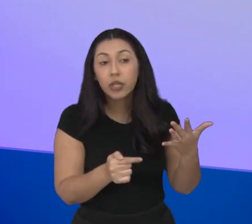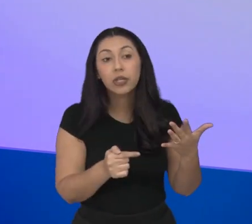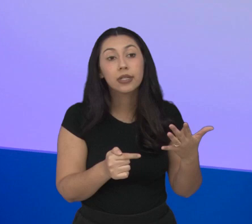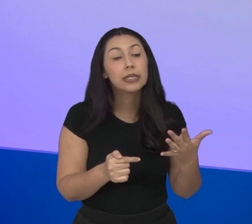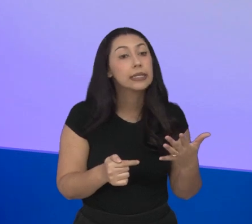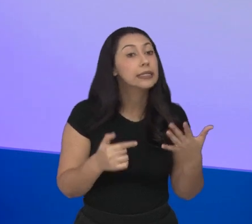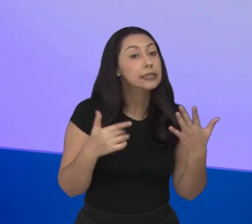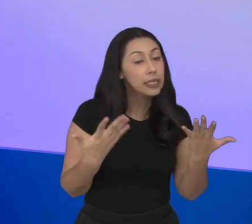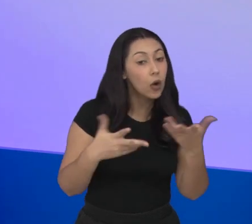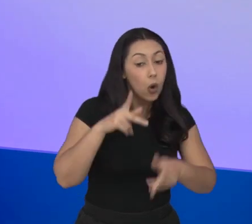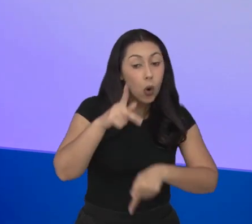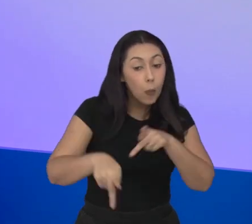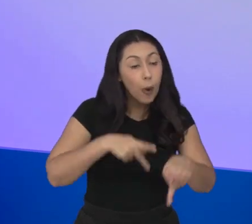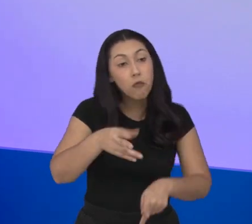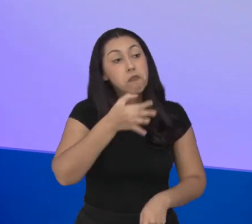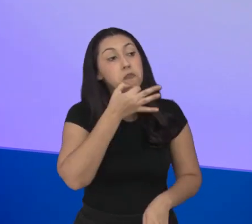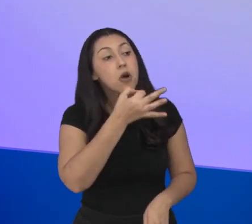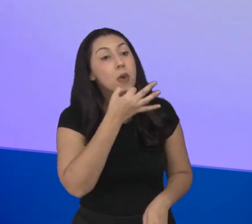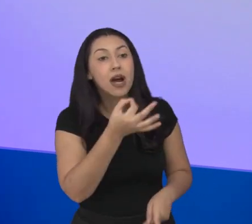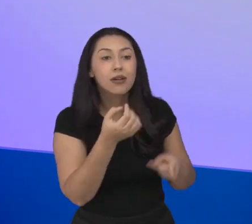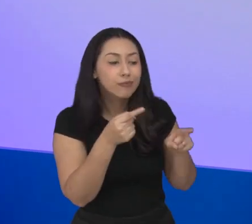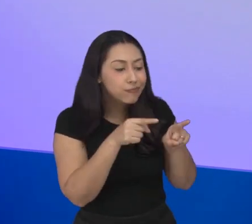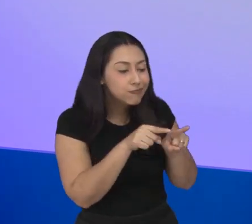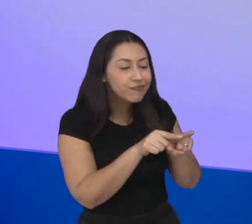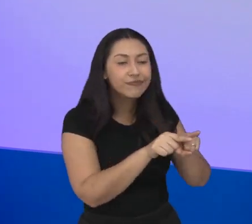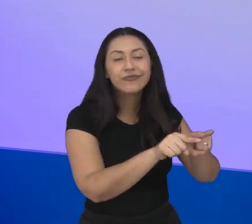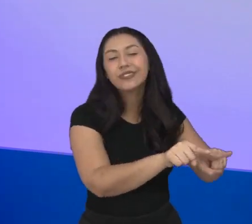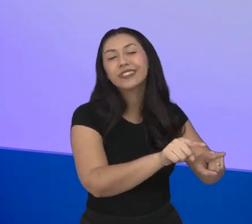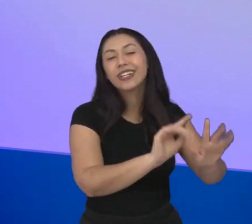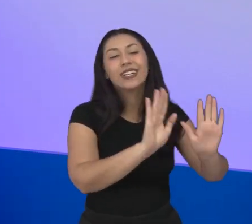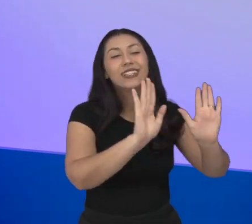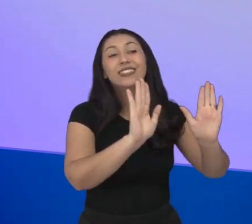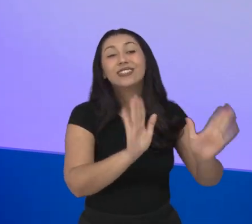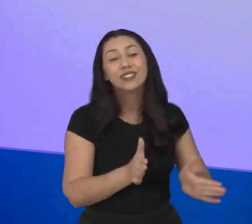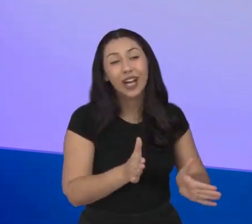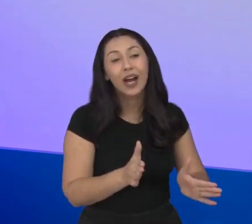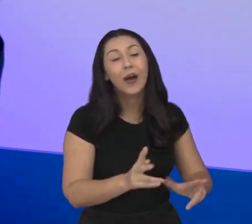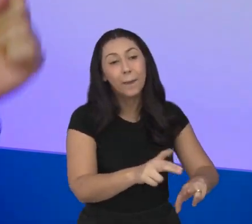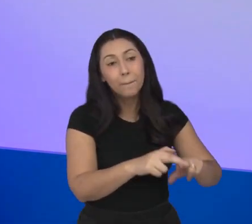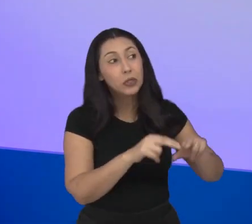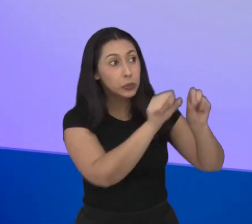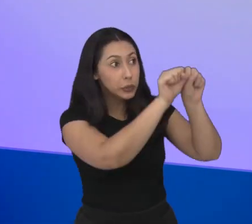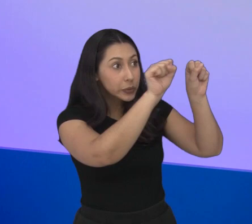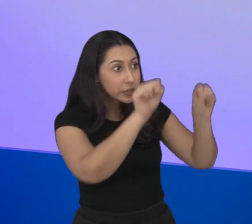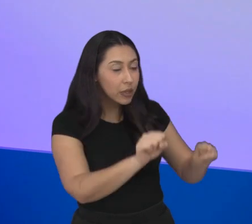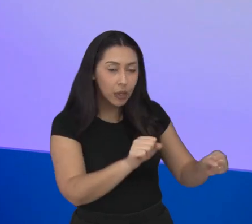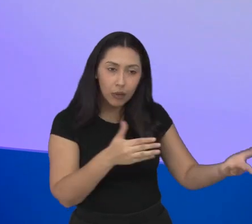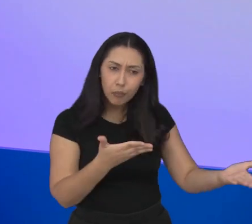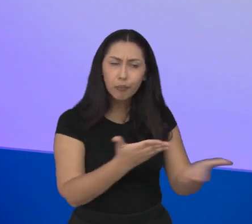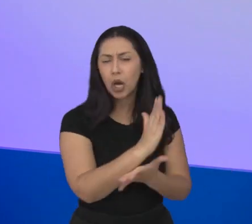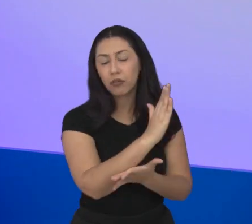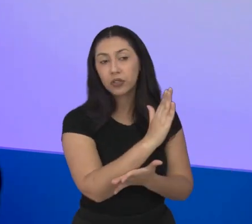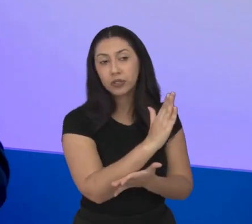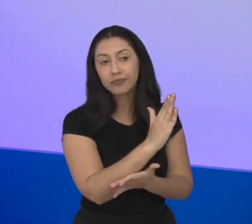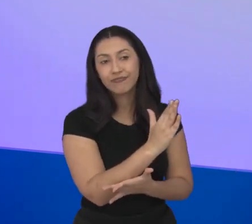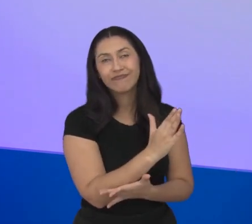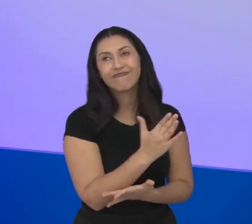apelo popular está em conjunto com isso. Então, é como se as decisões judiciais elas já estão guiando aquilo que o nosso sistema jurídico aprova.